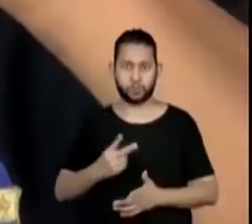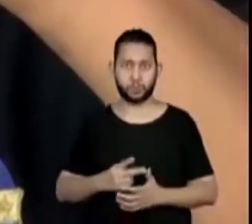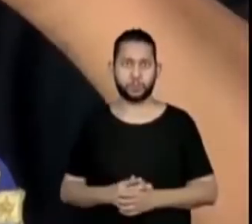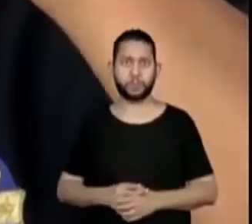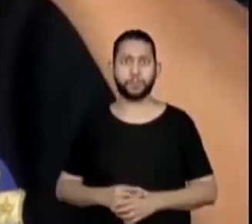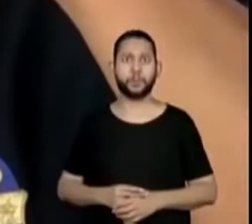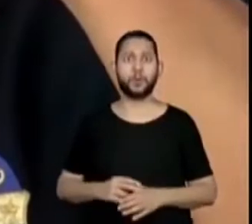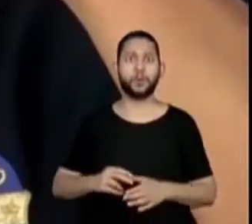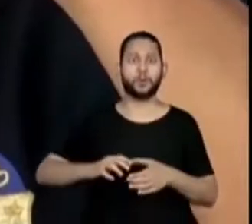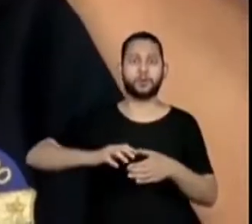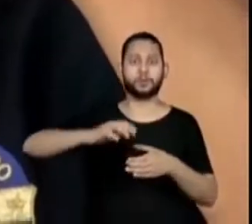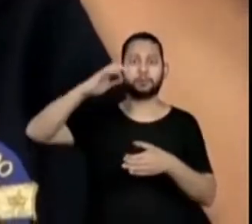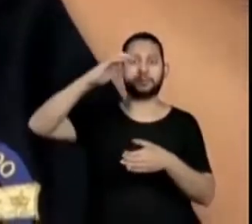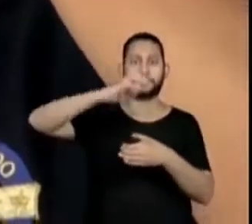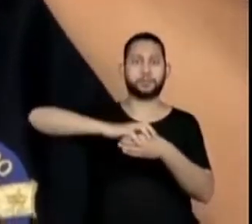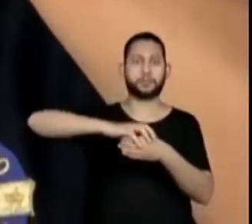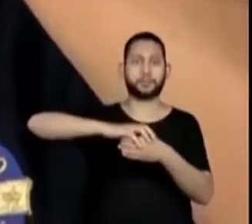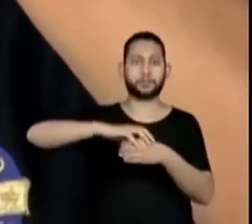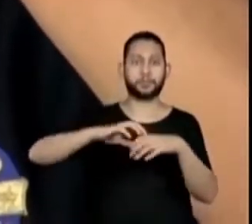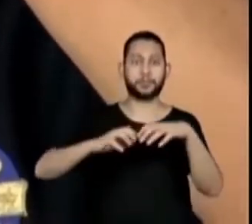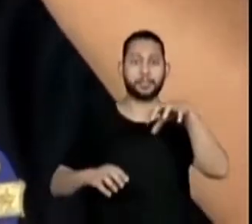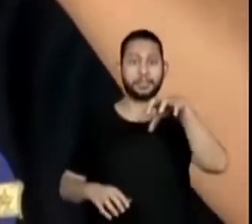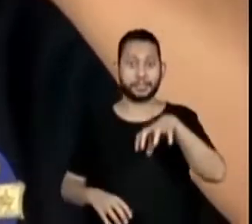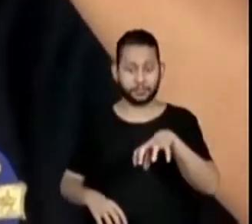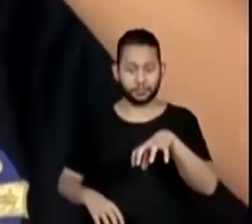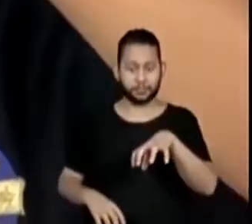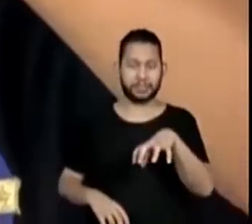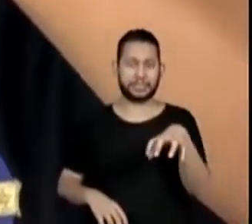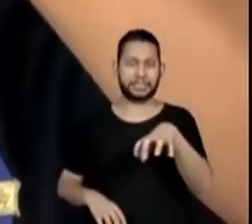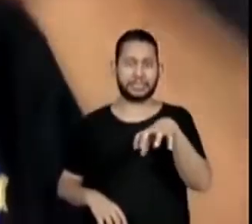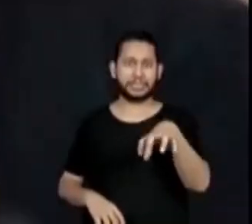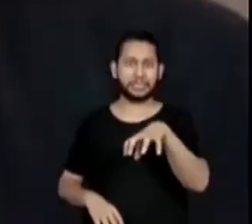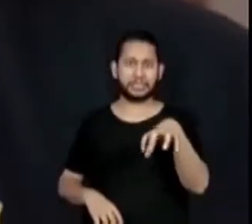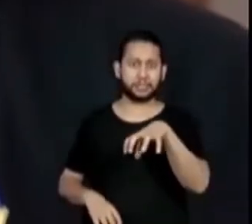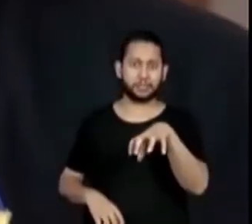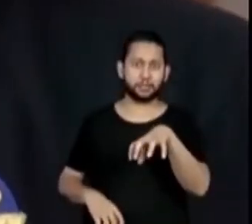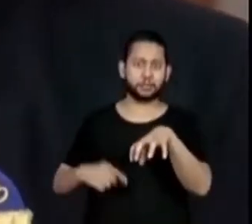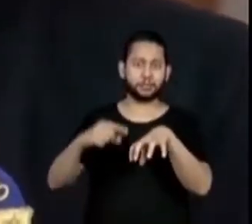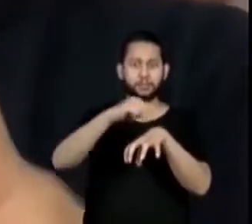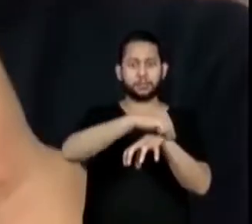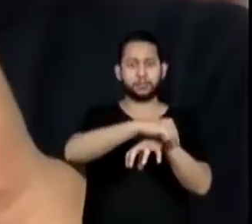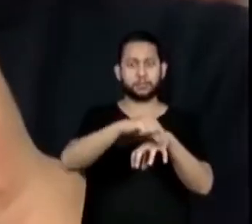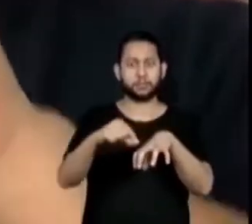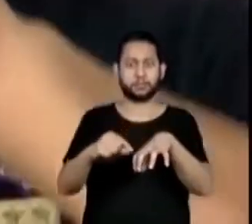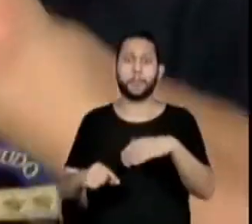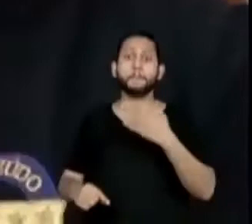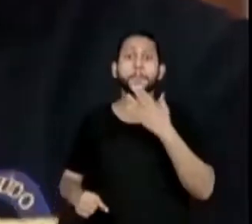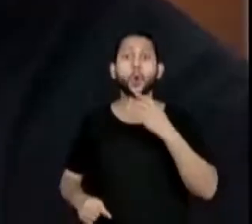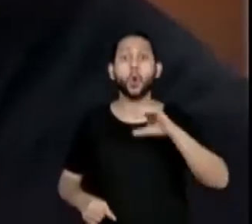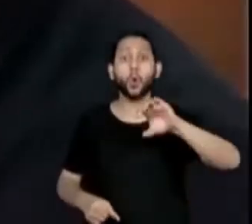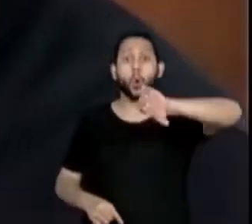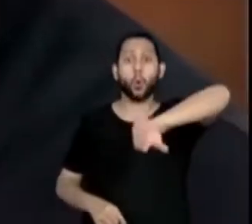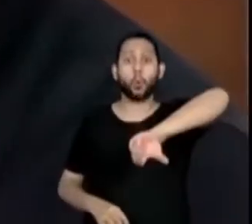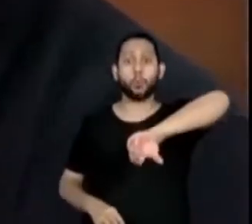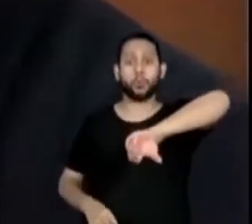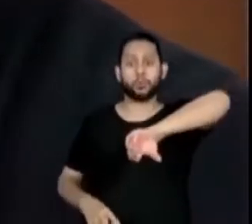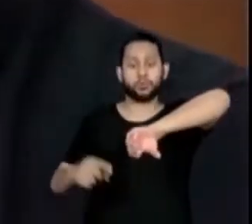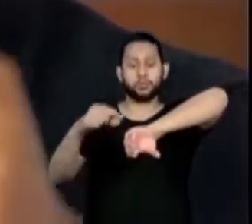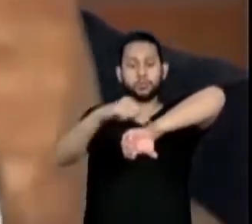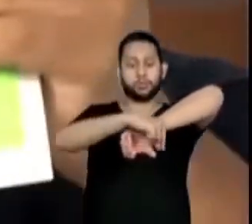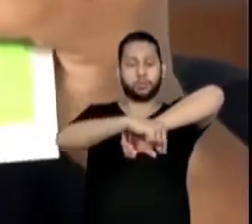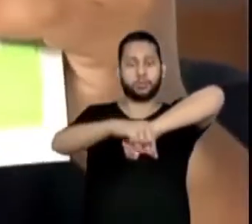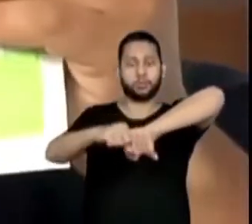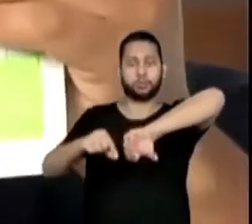a tampa, tá vendo a marca de canetinha? Só que a tampa eu percebi que ela não estava tão estável. Então, eu preferi pegar o copo. O que, que eu fiz? Eu